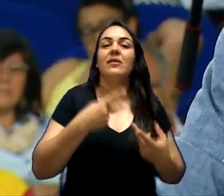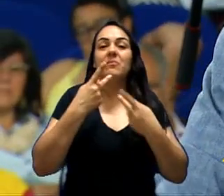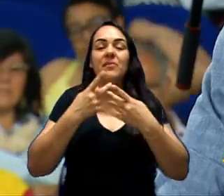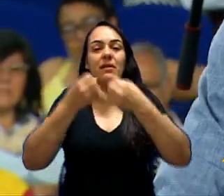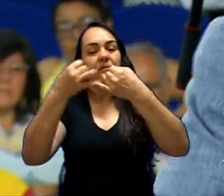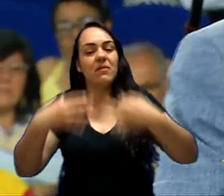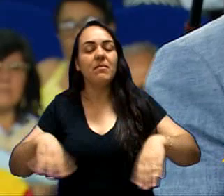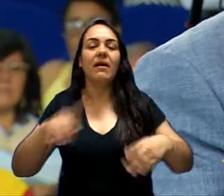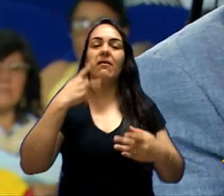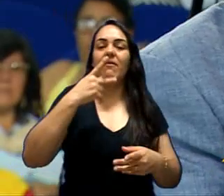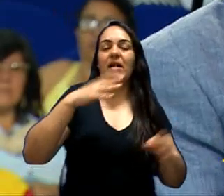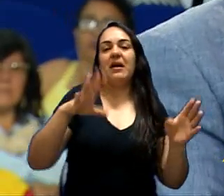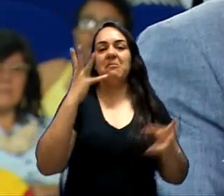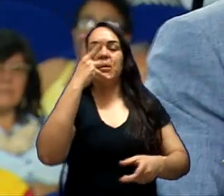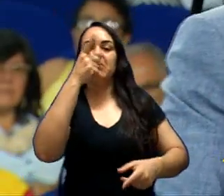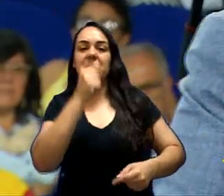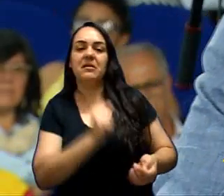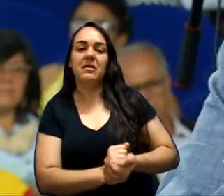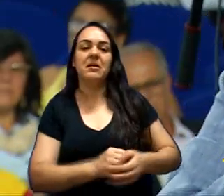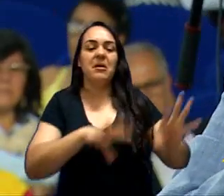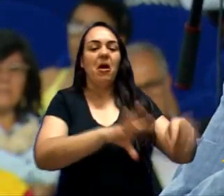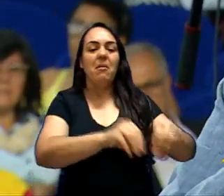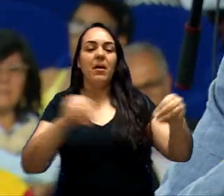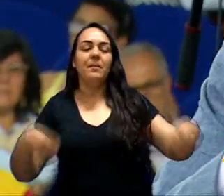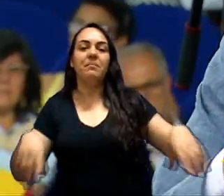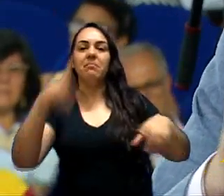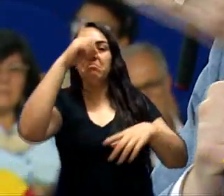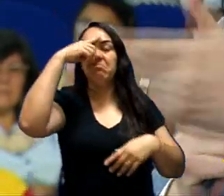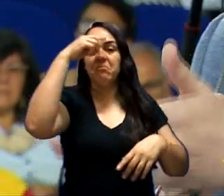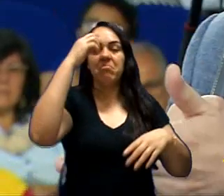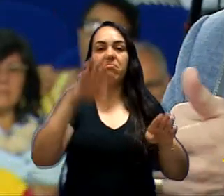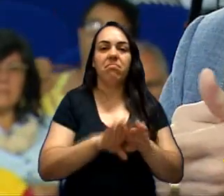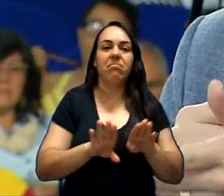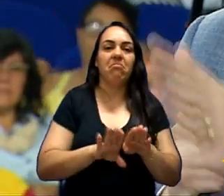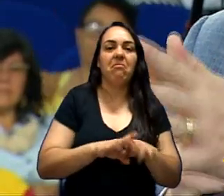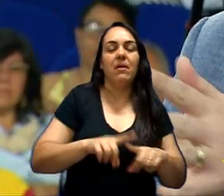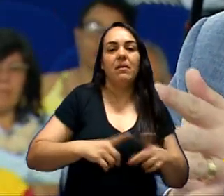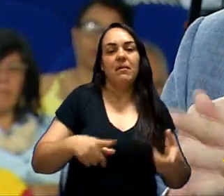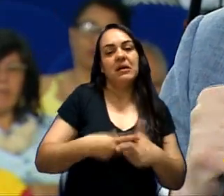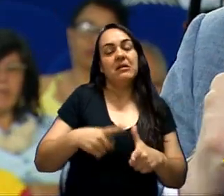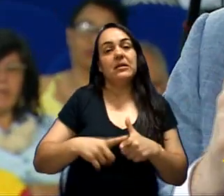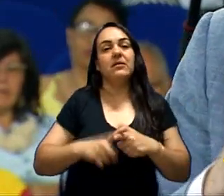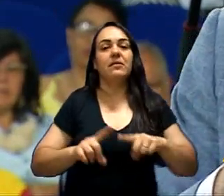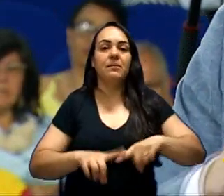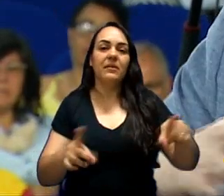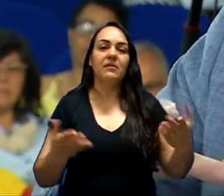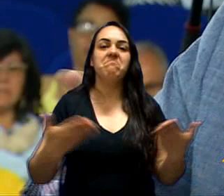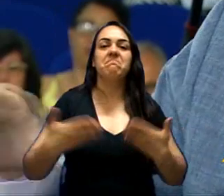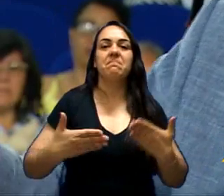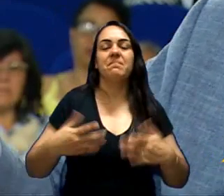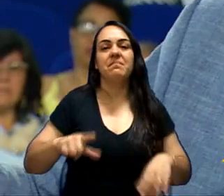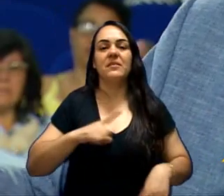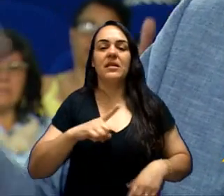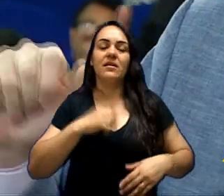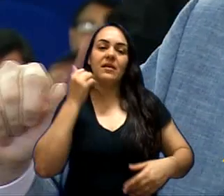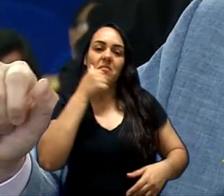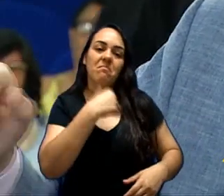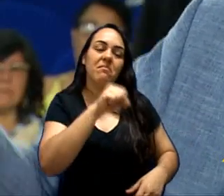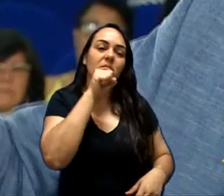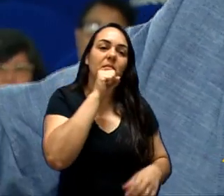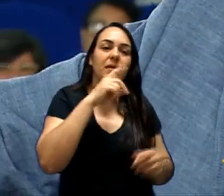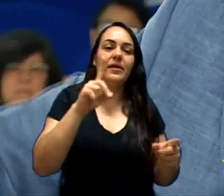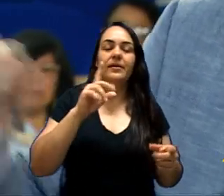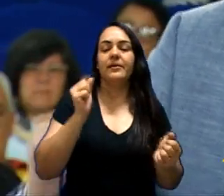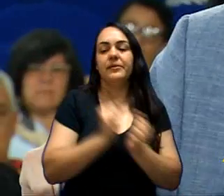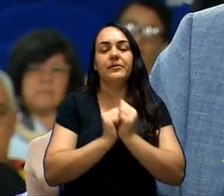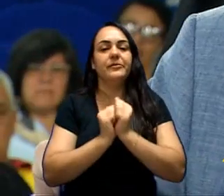bonito. Olha, nós vamos desinternar, vai resolver o problema, tal, tal, tal. Ei. Tinha problema no hospital? Tinha. Mas hoje, tem mães que não conseguem ficar com o